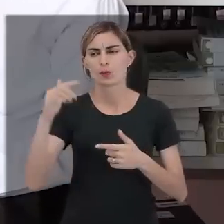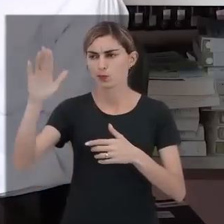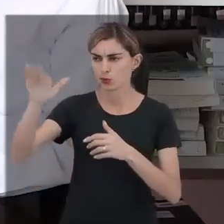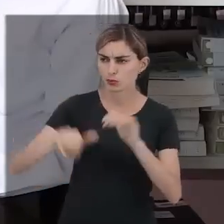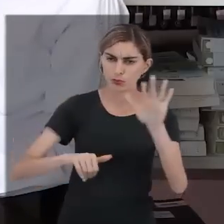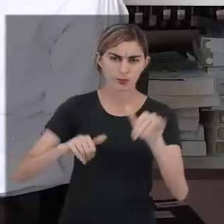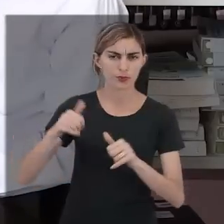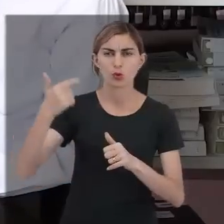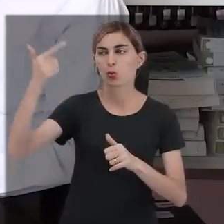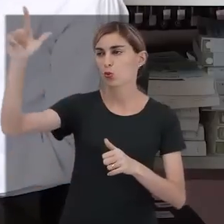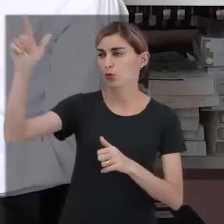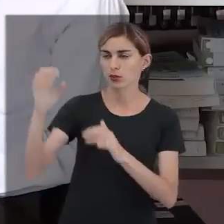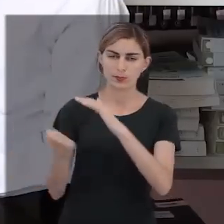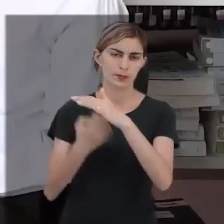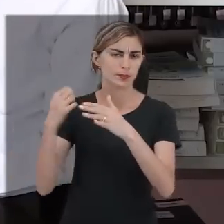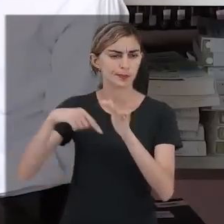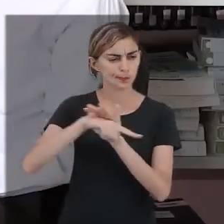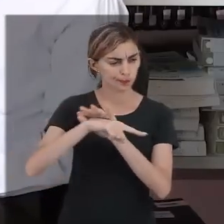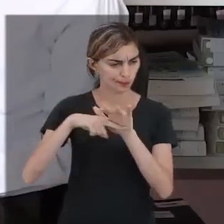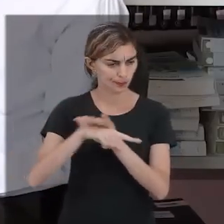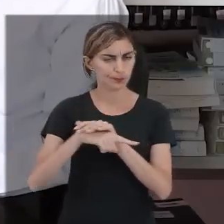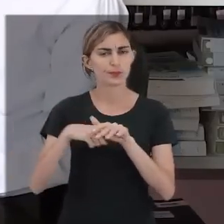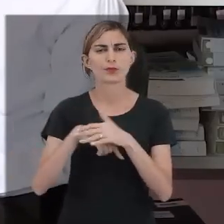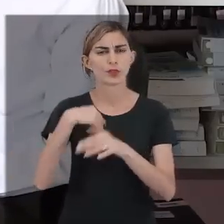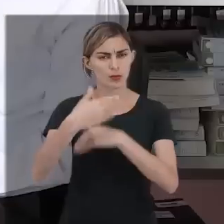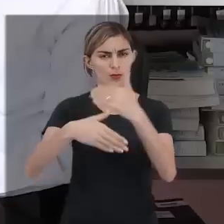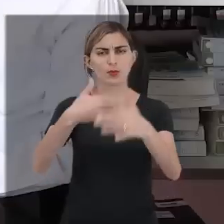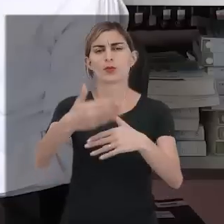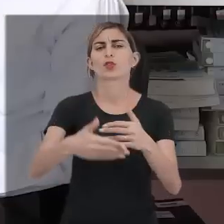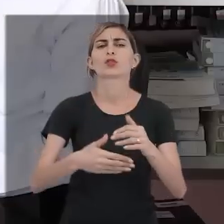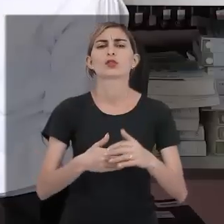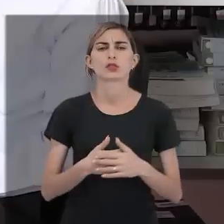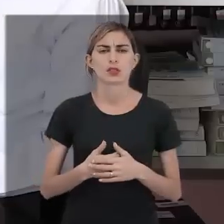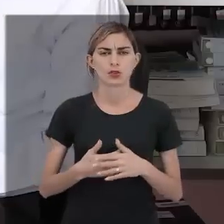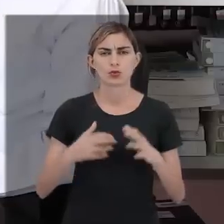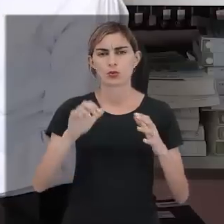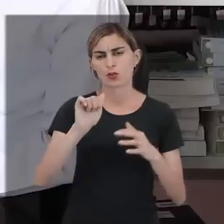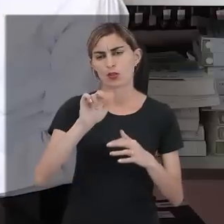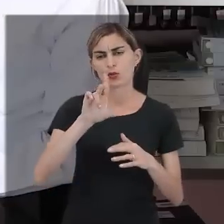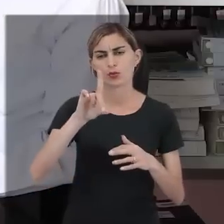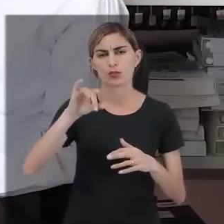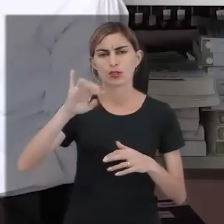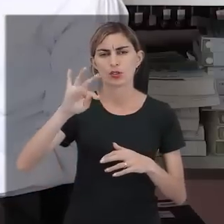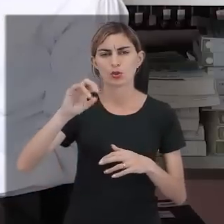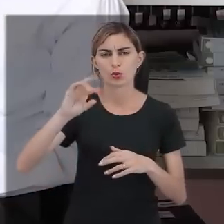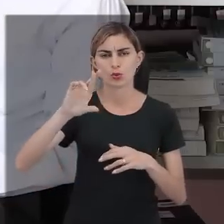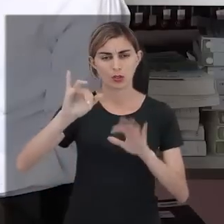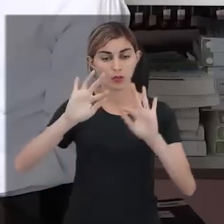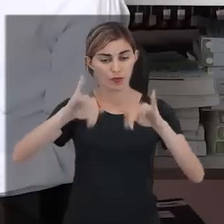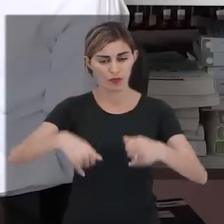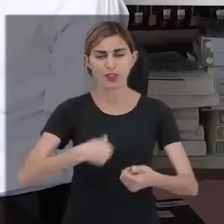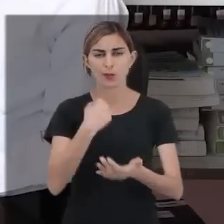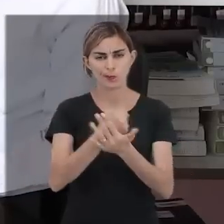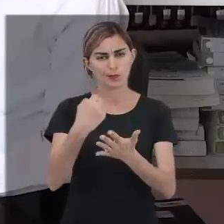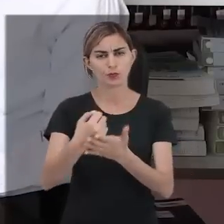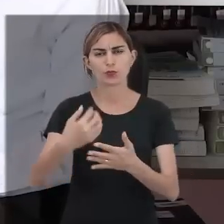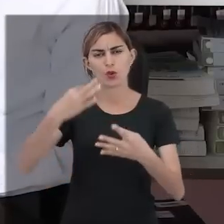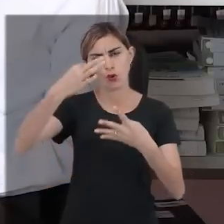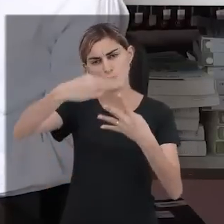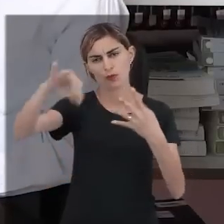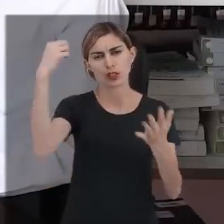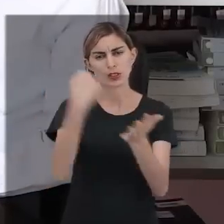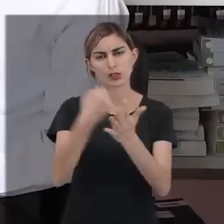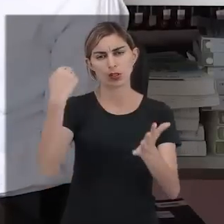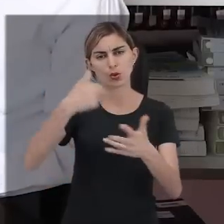contratar o organismo certificador e seguir com o processo de auditoria e, ao final, a certificação que confere o selo